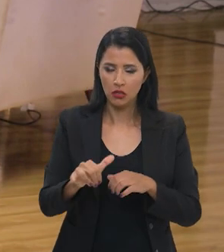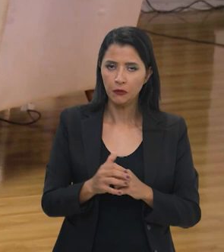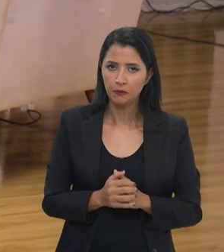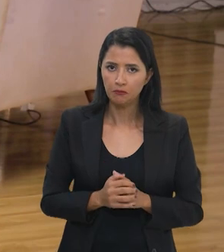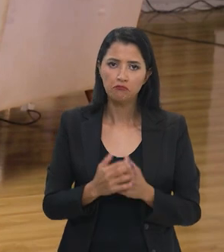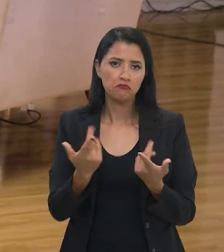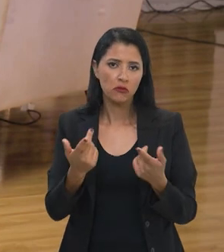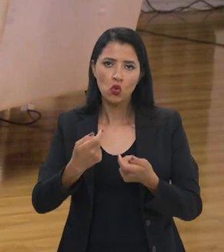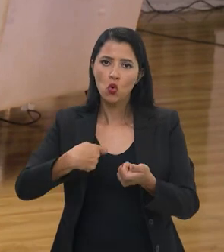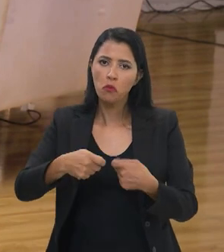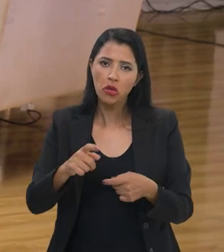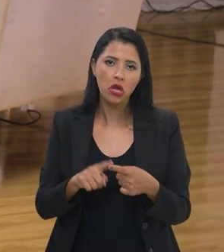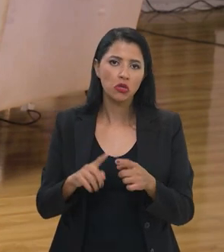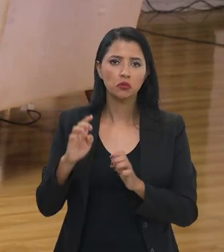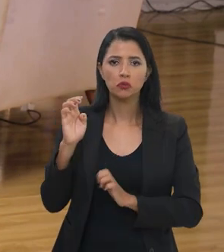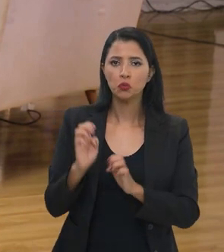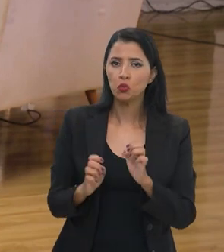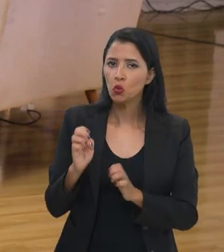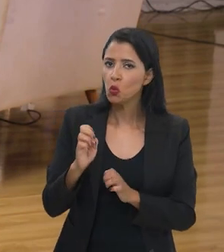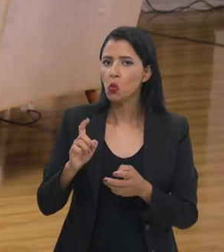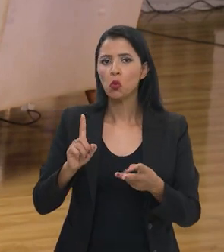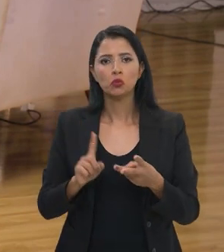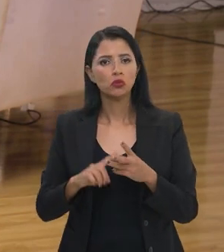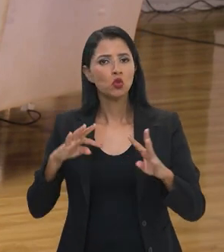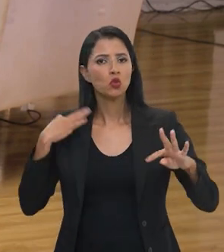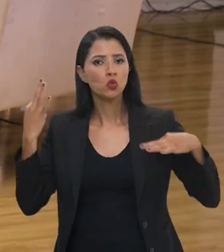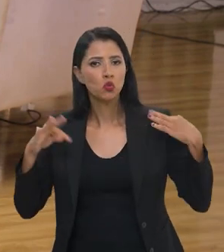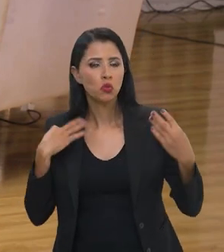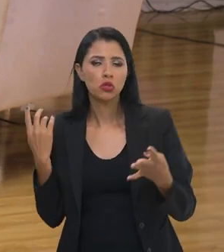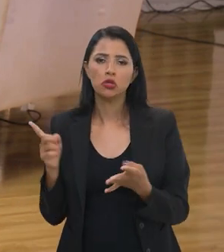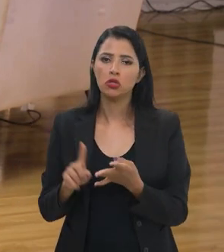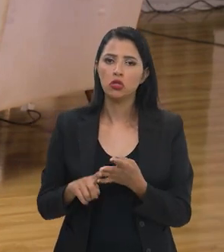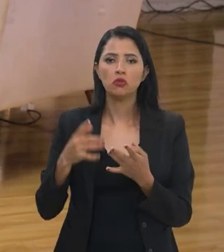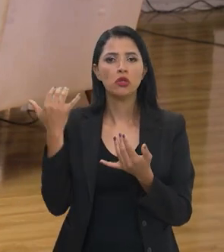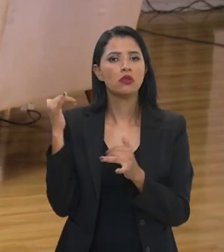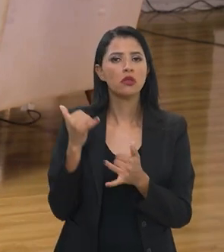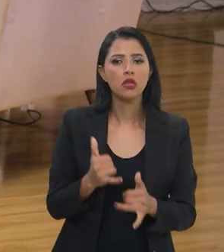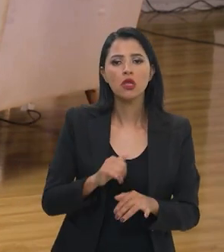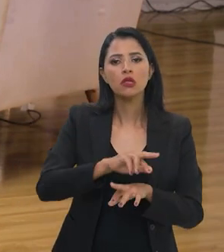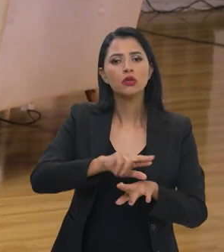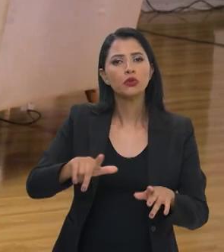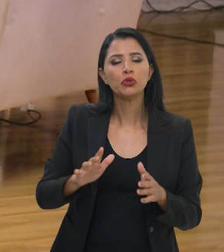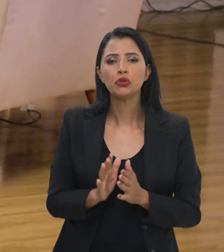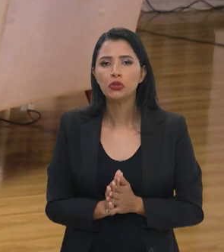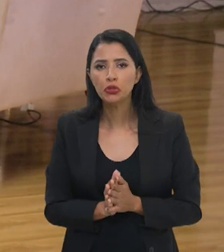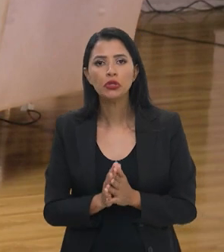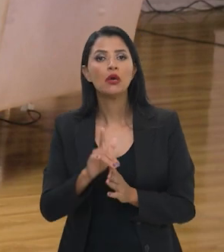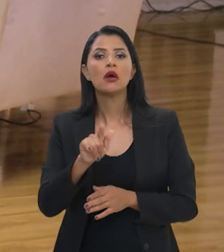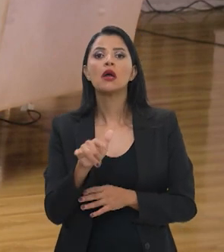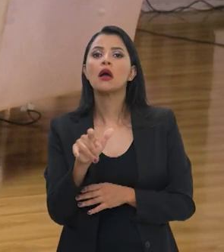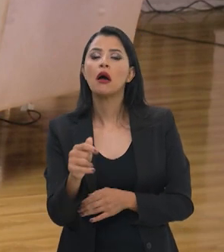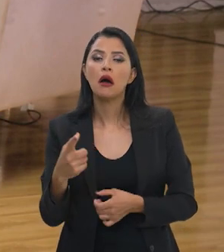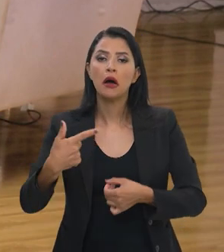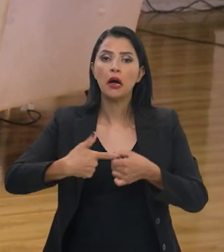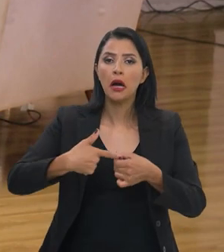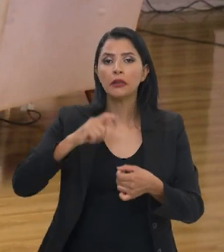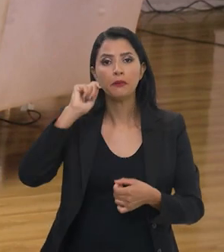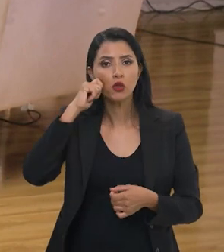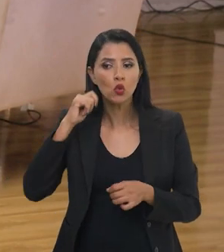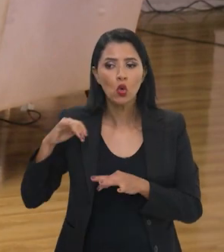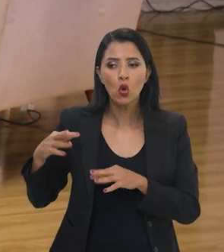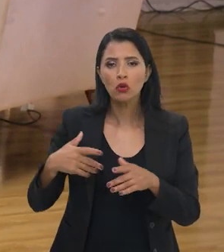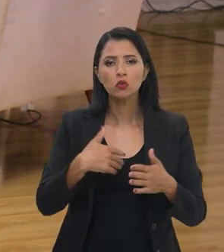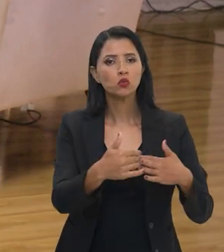e assim no comércio na indústria na área do Turismo na área das energias na área de gás